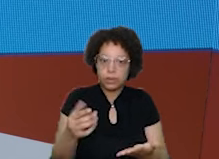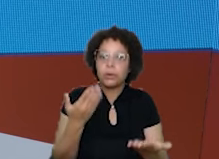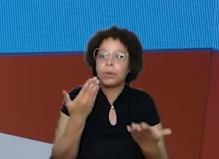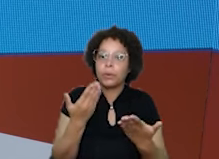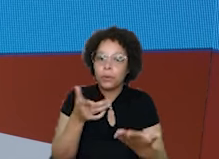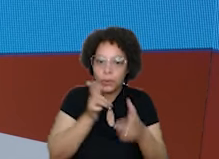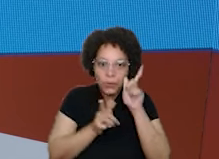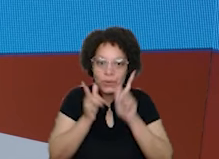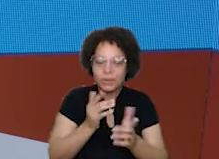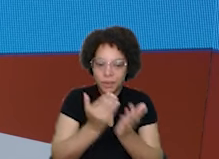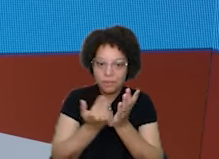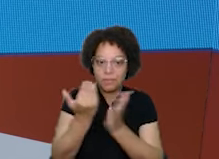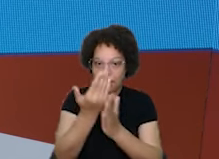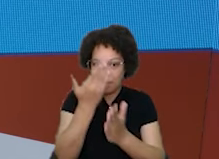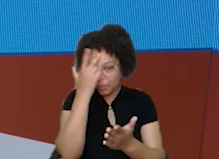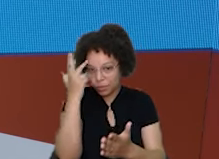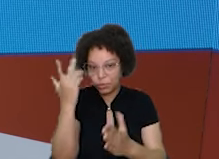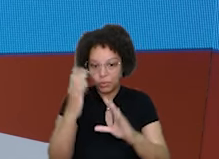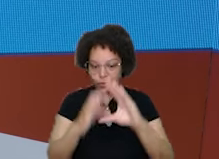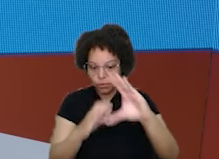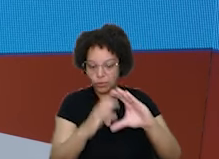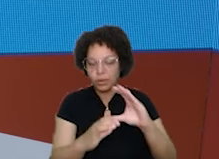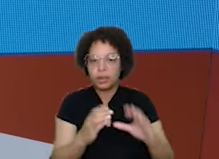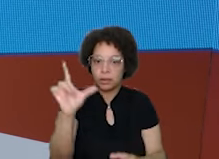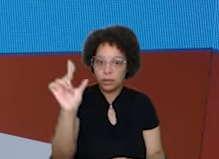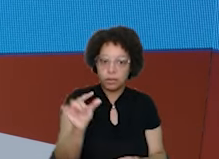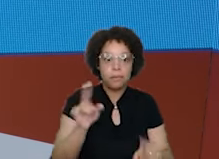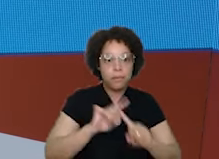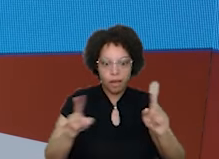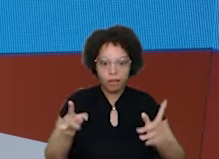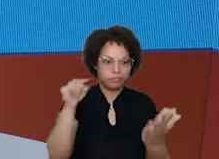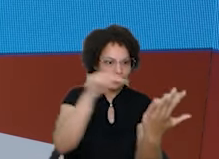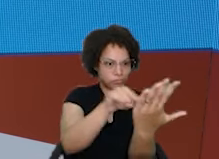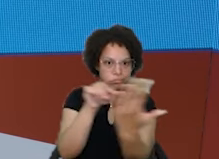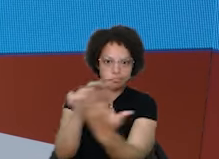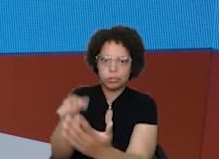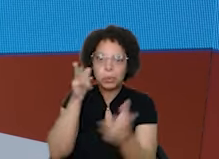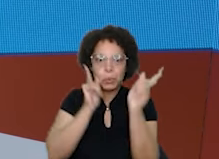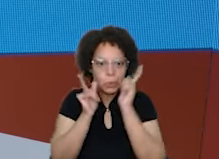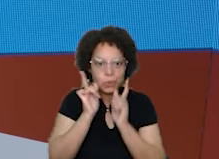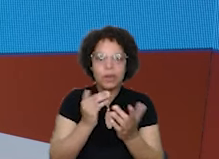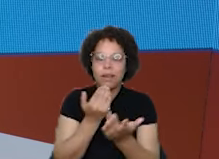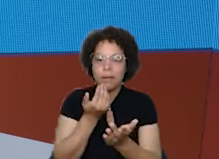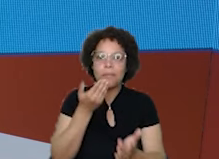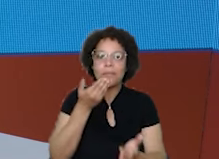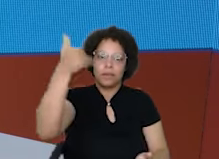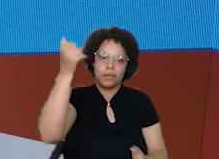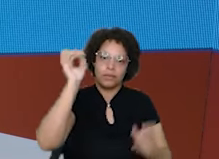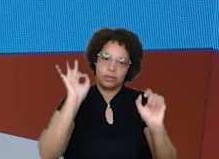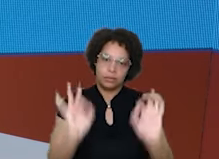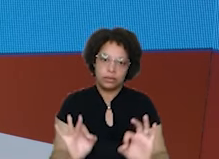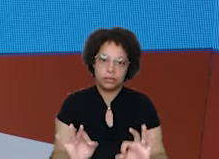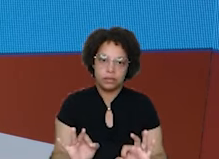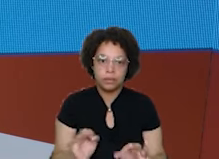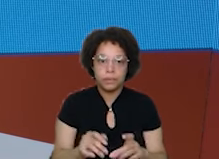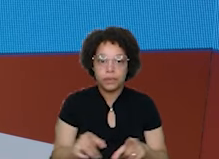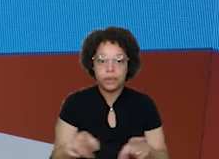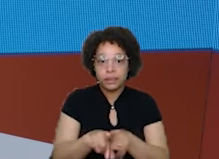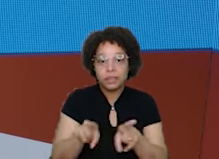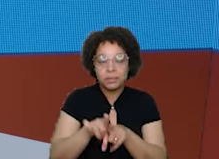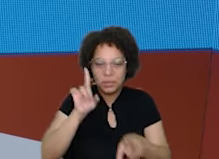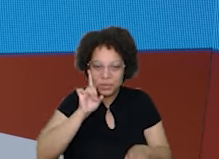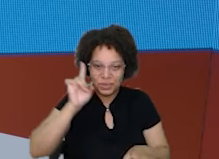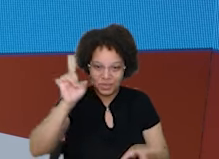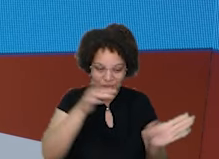menos gente mas a chance de acertar é muito maior né e acho que é legal entender que nem o orgânico é de graça porque o trabalho do